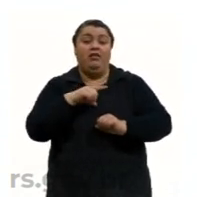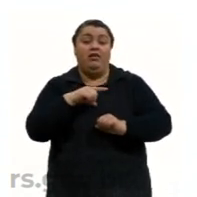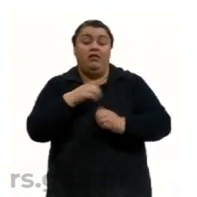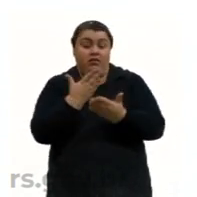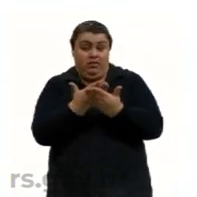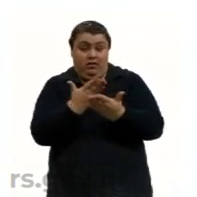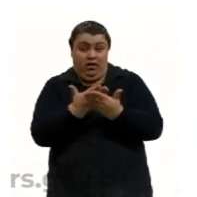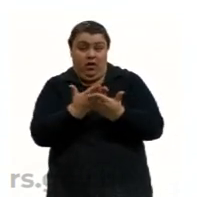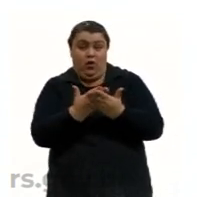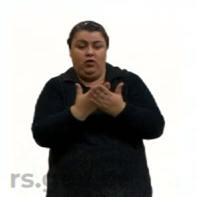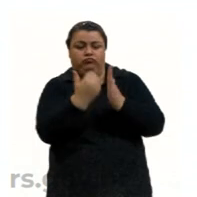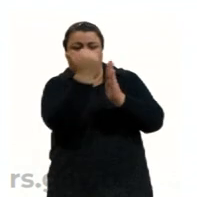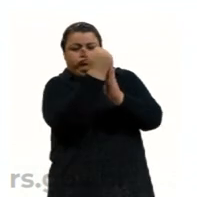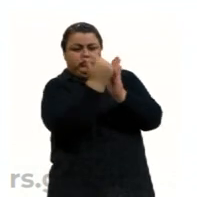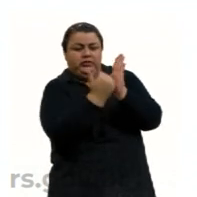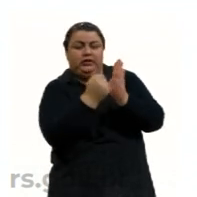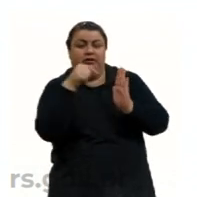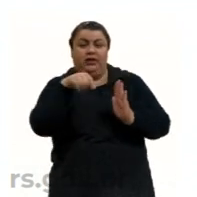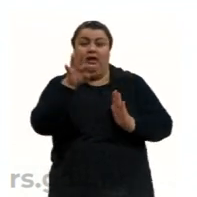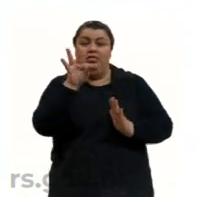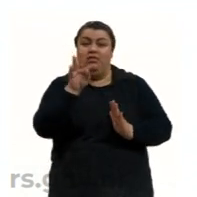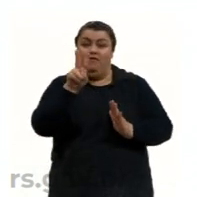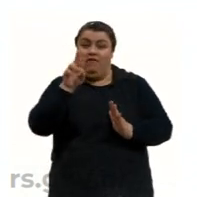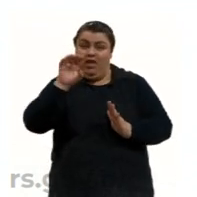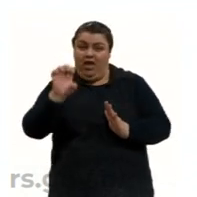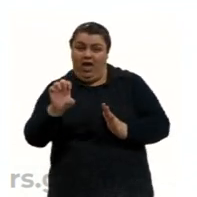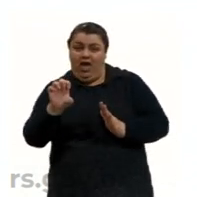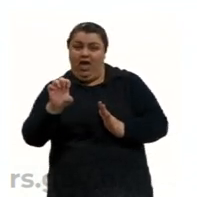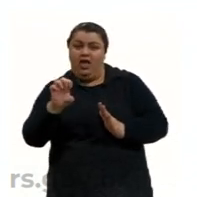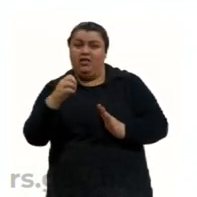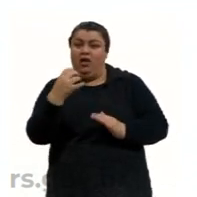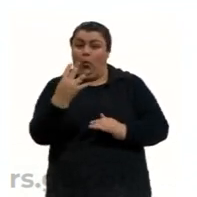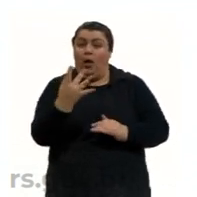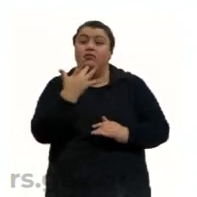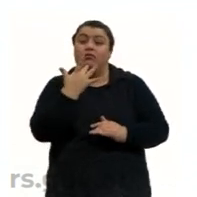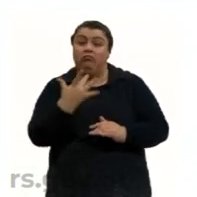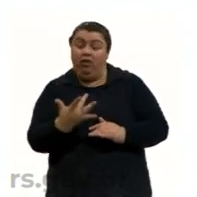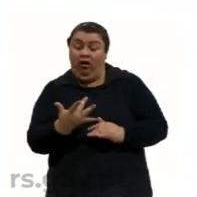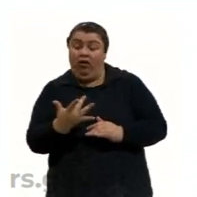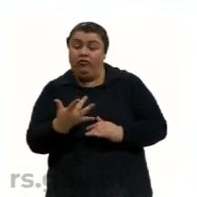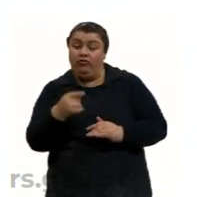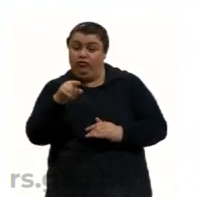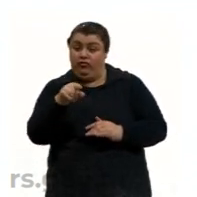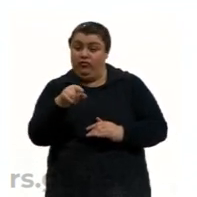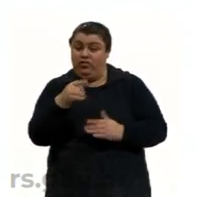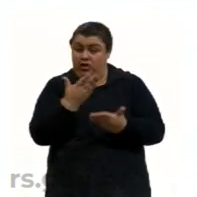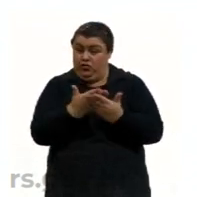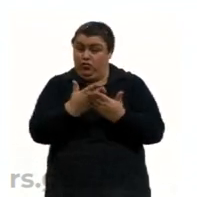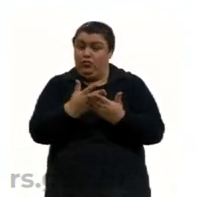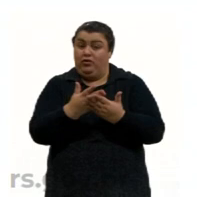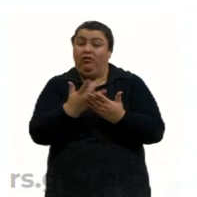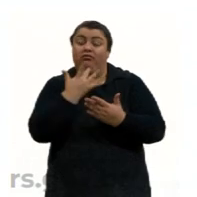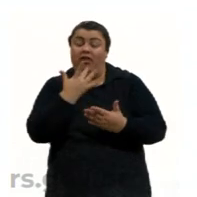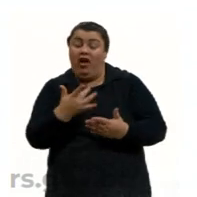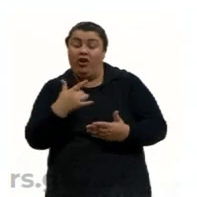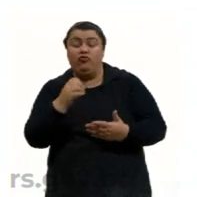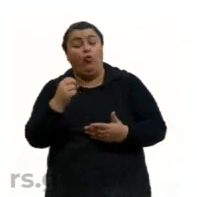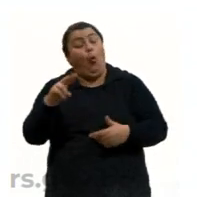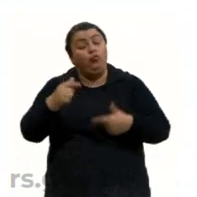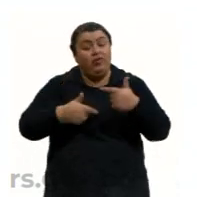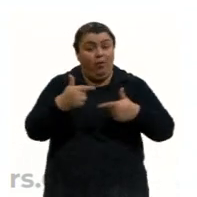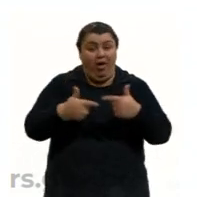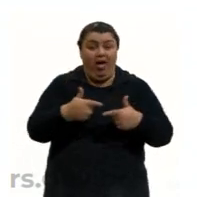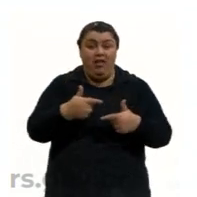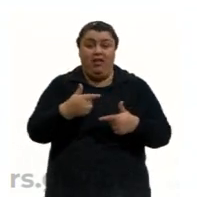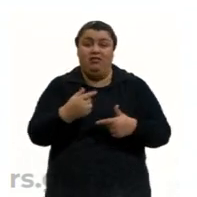das 16 às 1730 das 4 5 e 6 da tardinha se você estuda no turno da tarde se você trabalha durante a